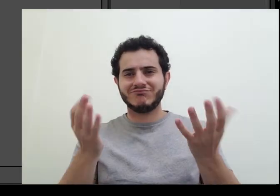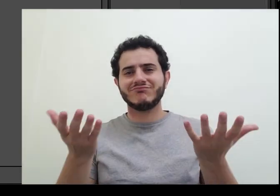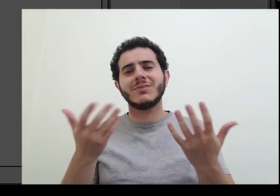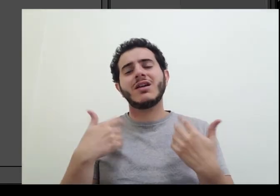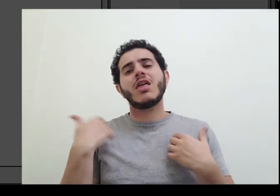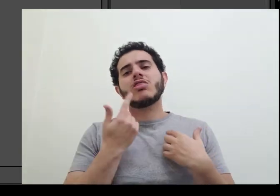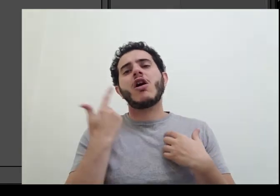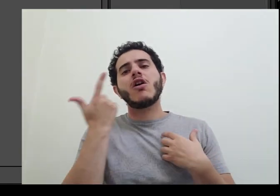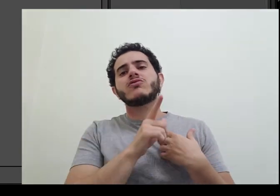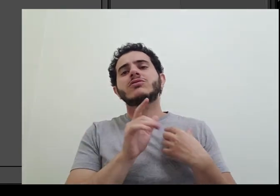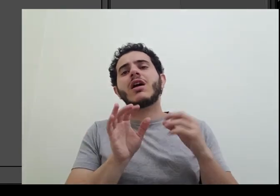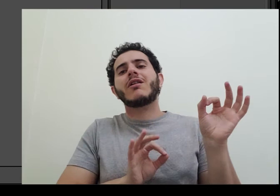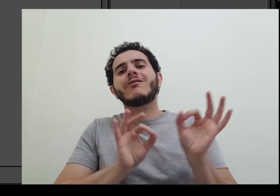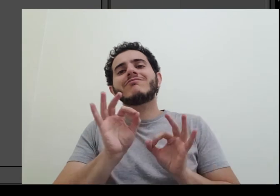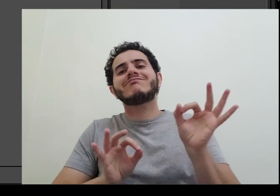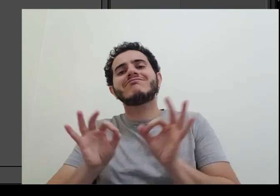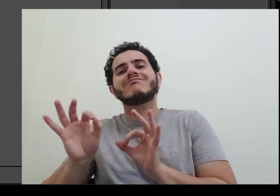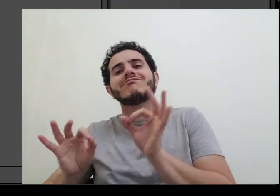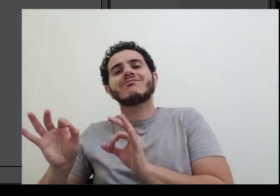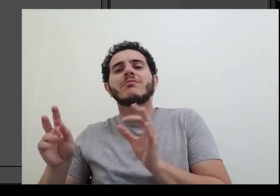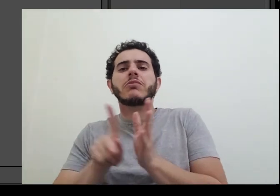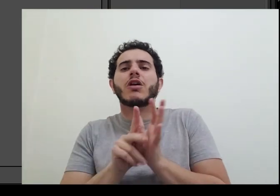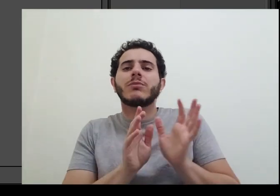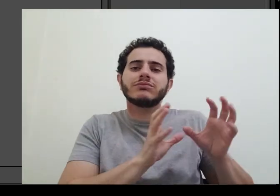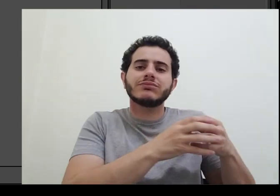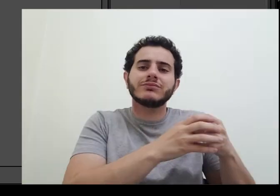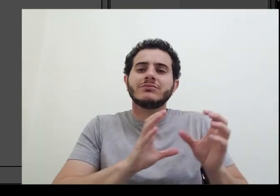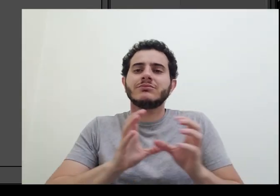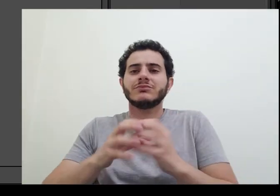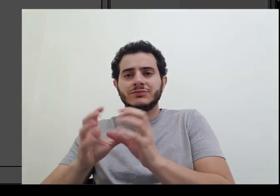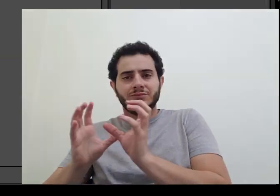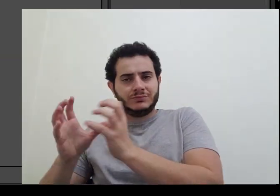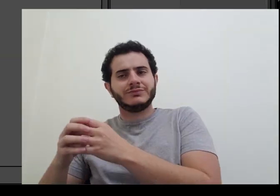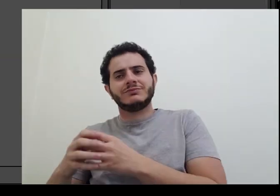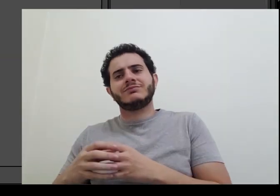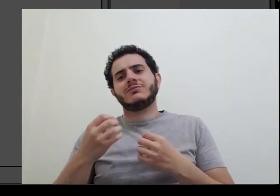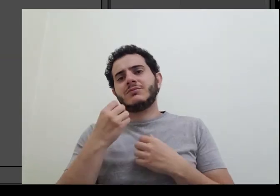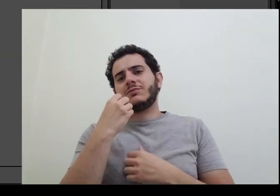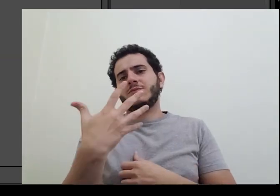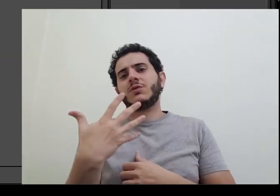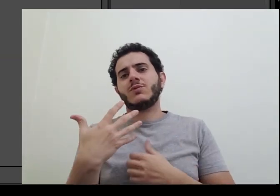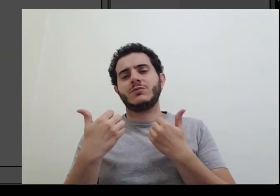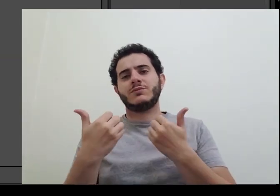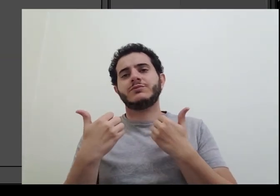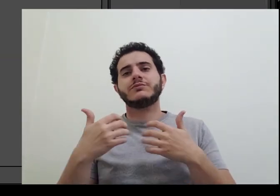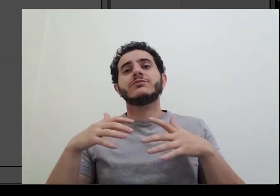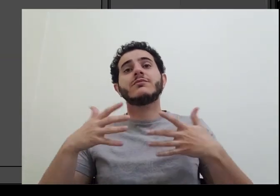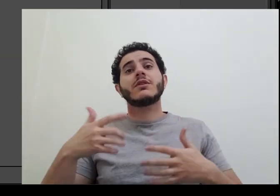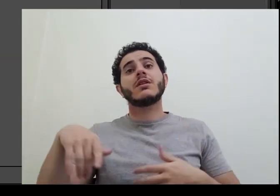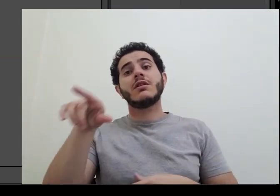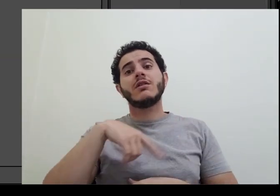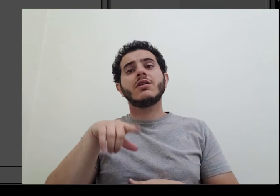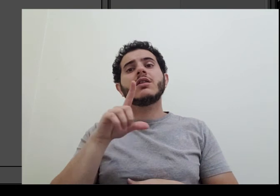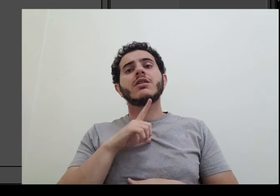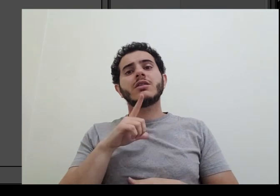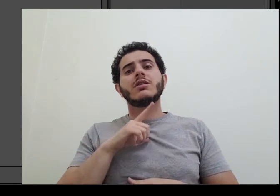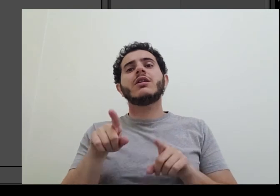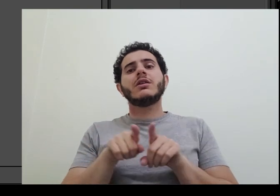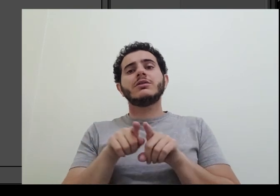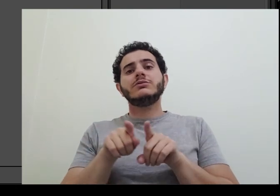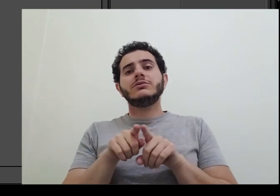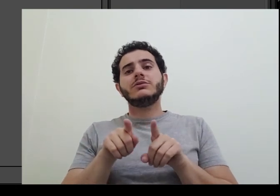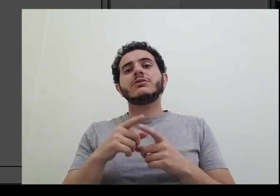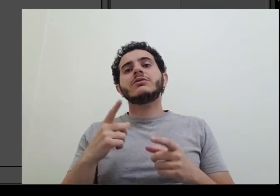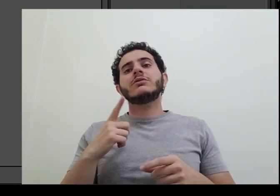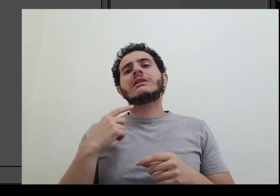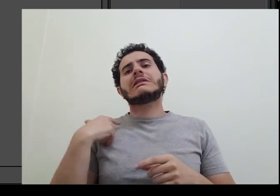consegue ir organizando as nossas fotos por coleções. E aí, com o passar do tempo, você vai ter diversas coleções aqui e você tem até um filtro. Você pode,